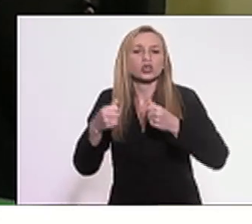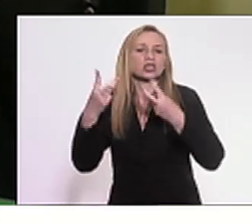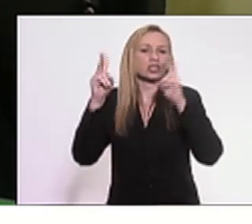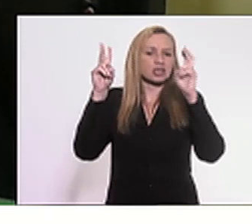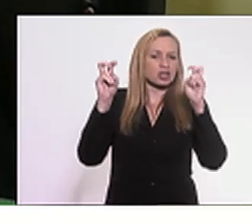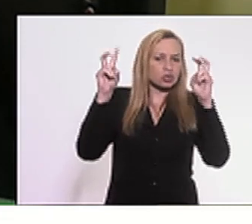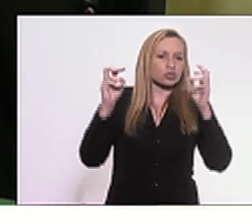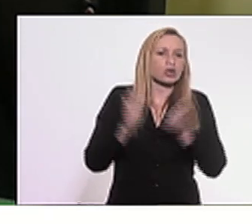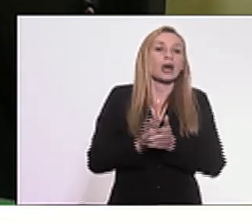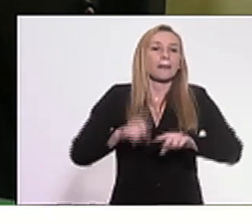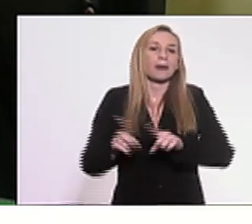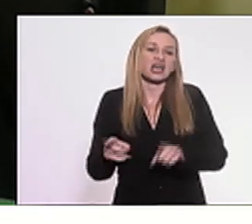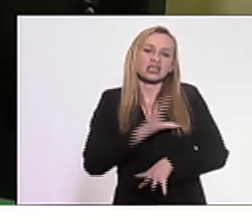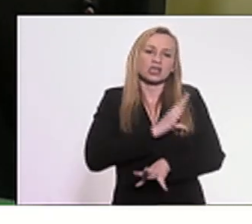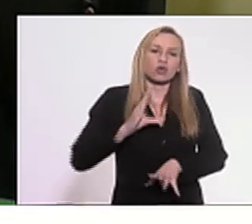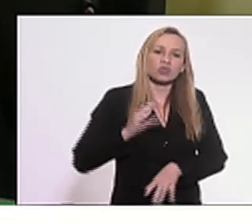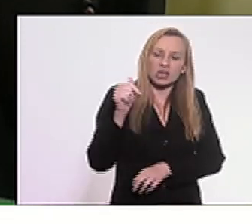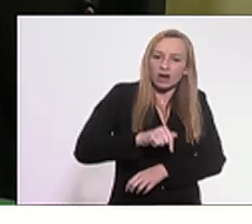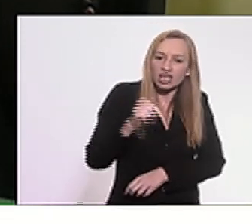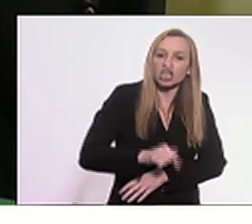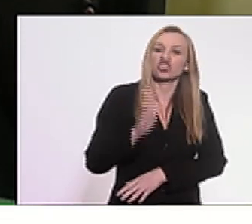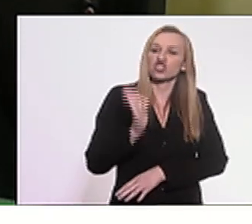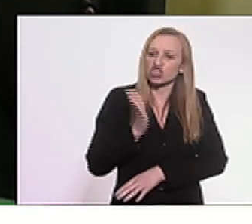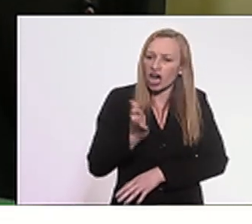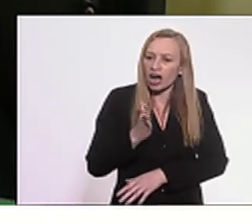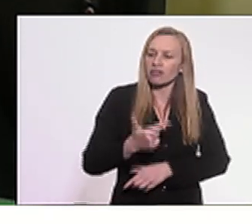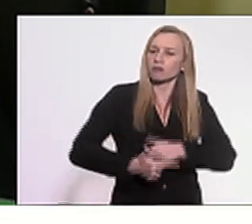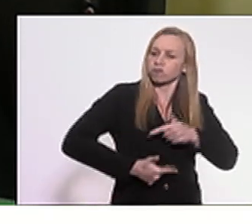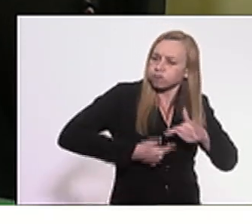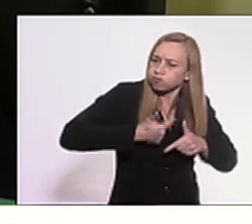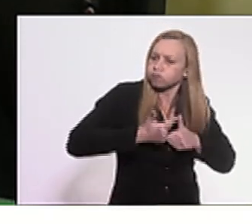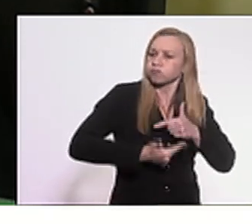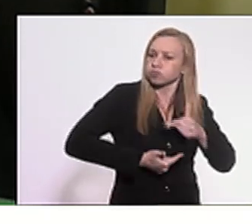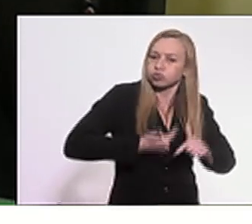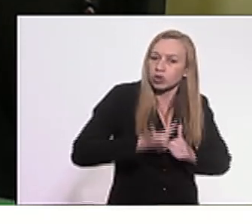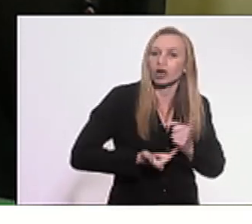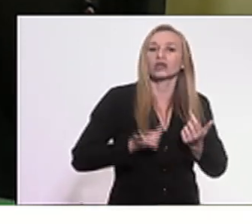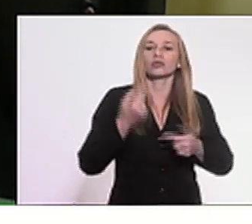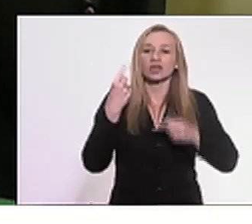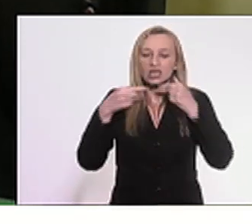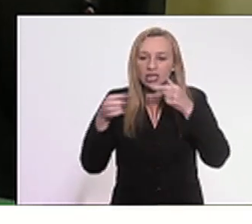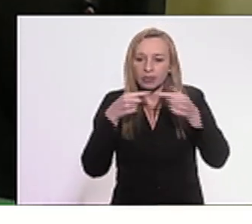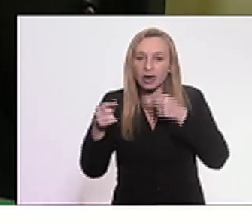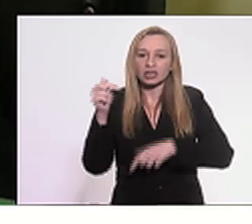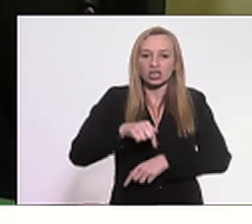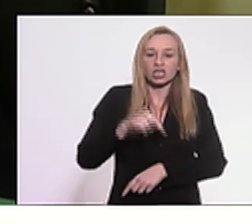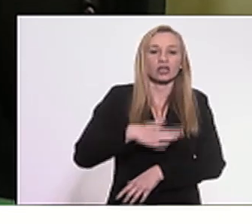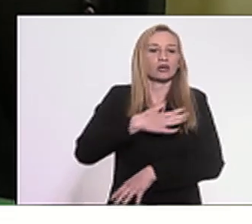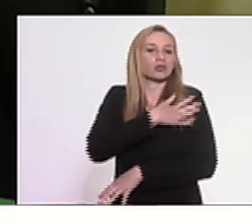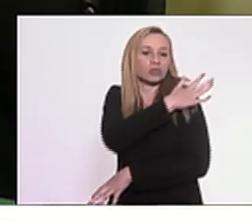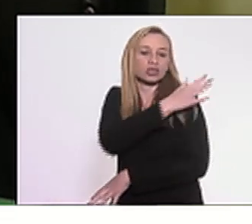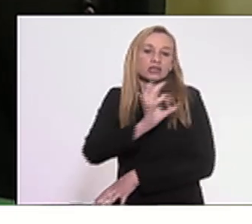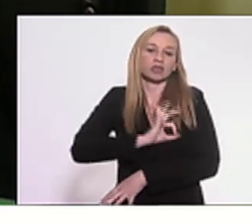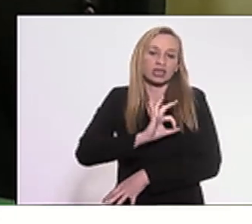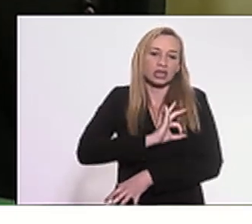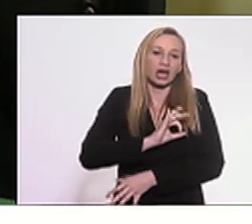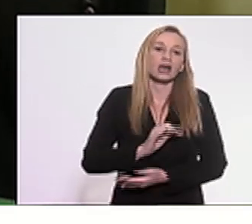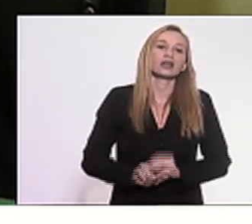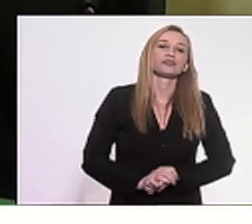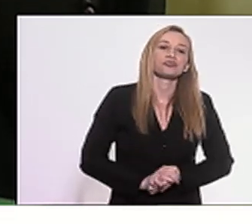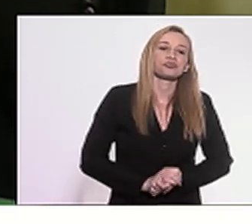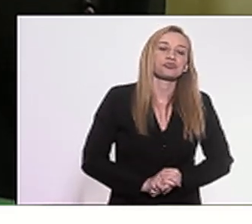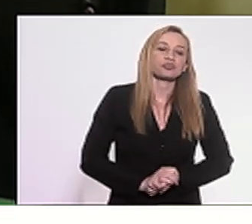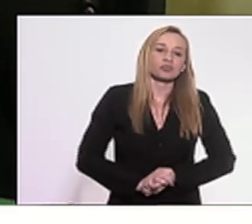esta comissão aqui já vem travando esse debate em relação ao regulamento disciplinar da Polícia Militar, até apurar pelas